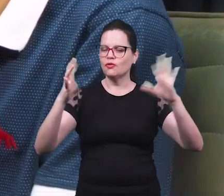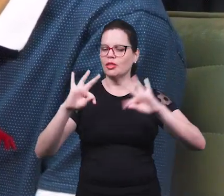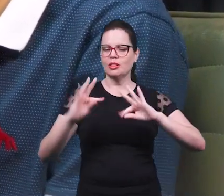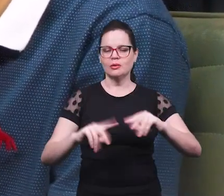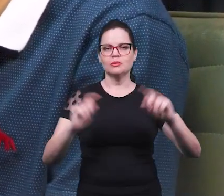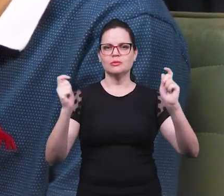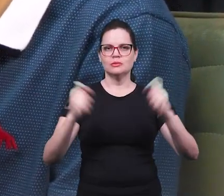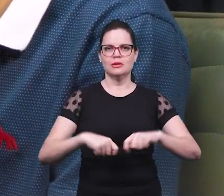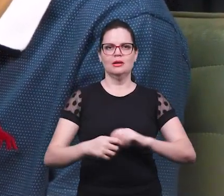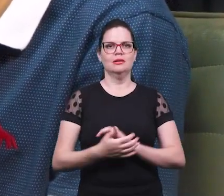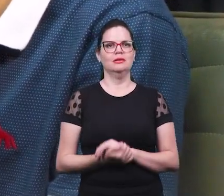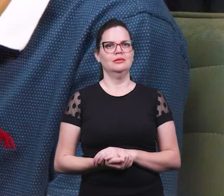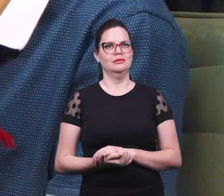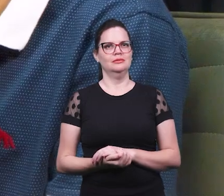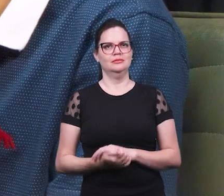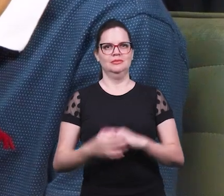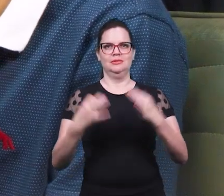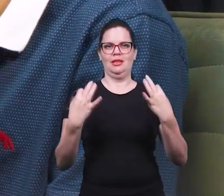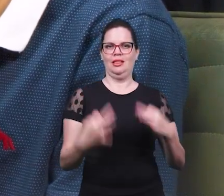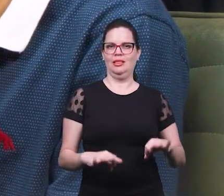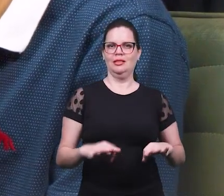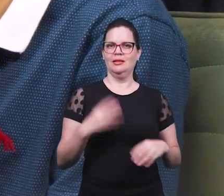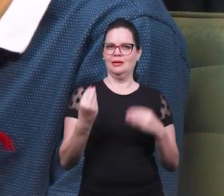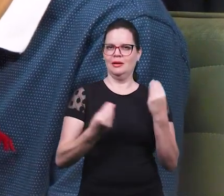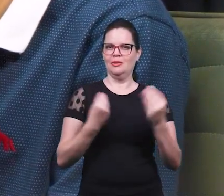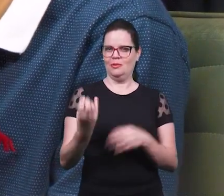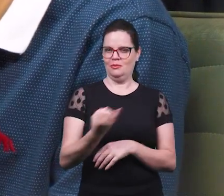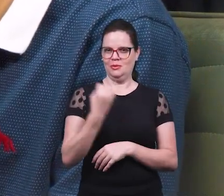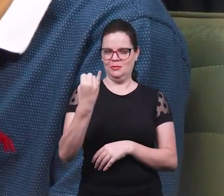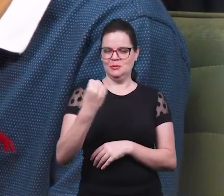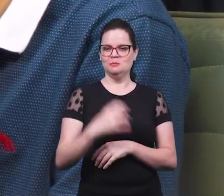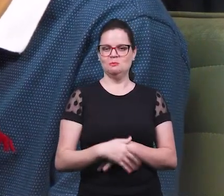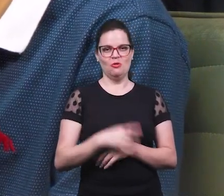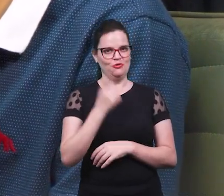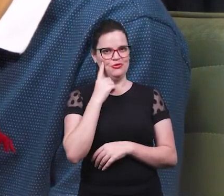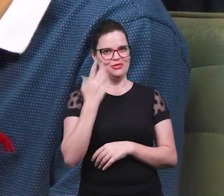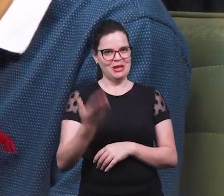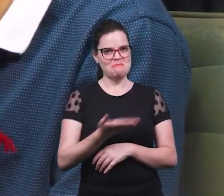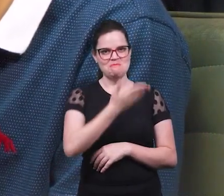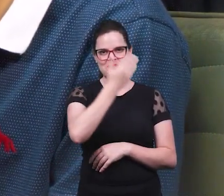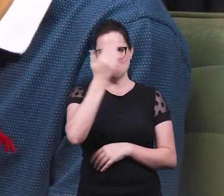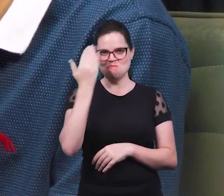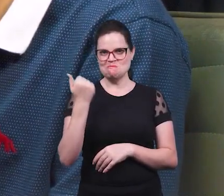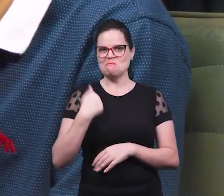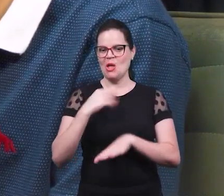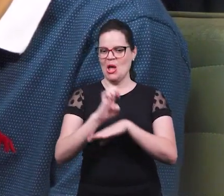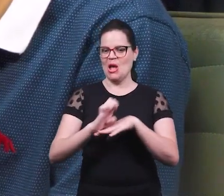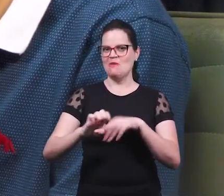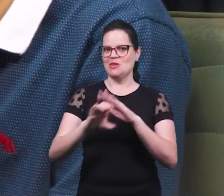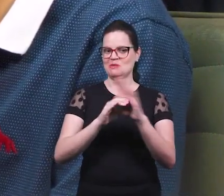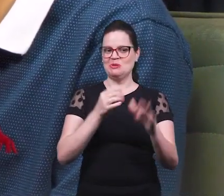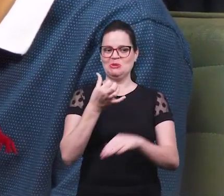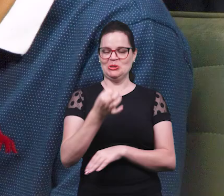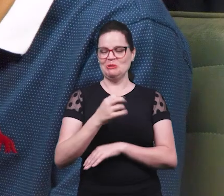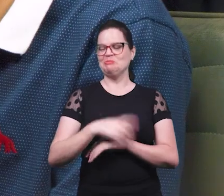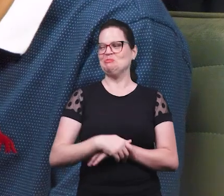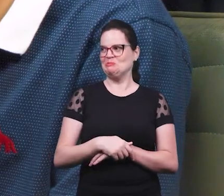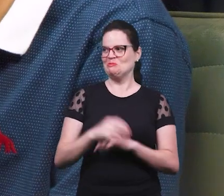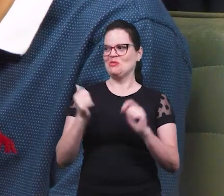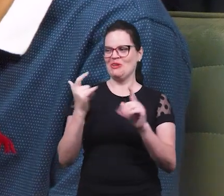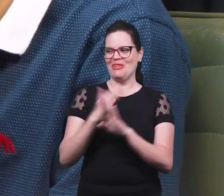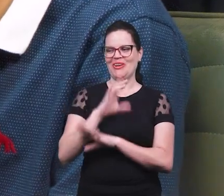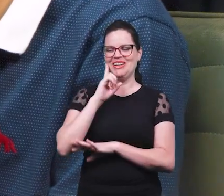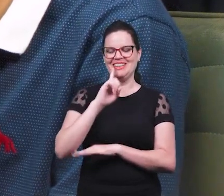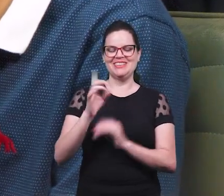conflitos. Com certeza. Como é importante, tá vendo? Aí. Quanta sabedoria. Efésios 6:1. Glória a Deus. Glória a